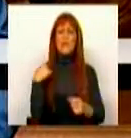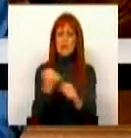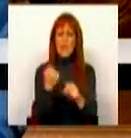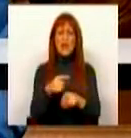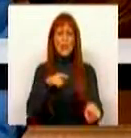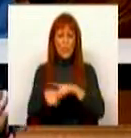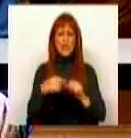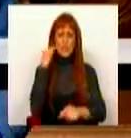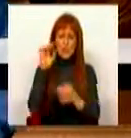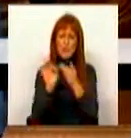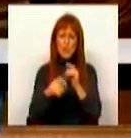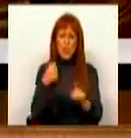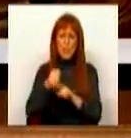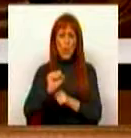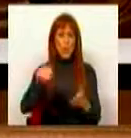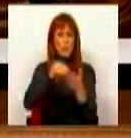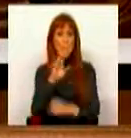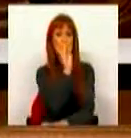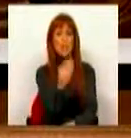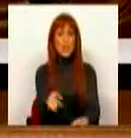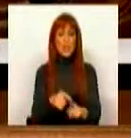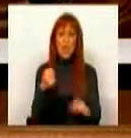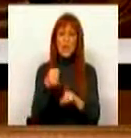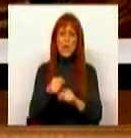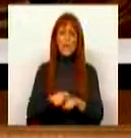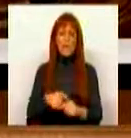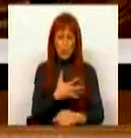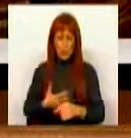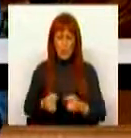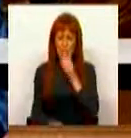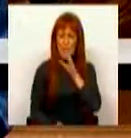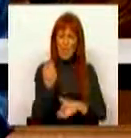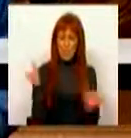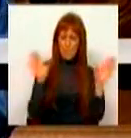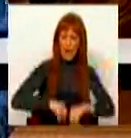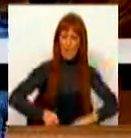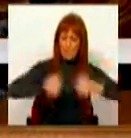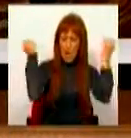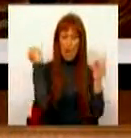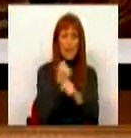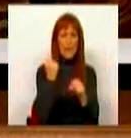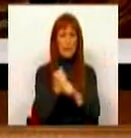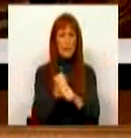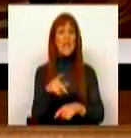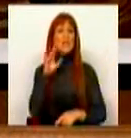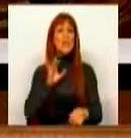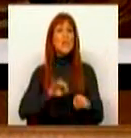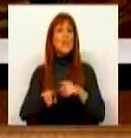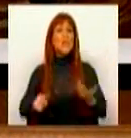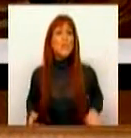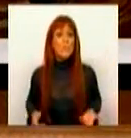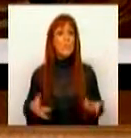Trabalhamos políticas específicas no combate à pobreza infantil, combatemos o desemprego, criamos mais e melhores empregos. Senhoras e